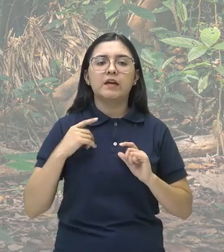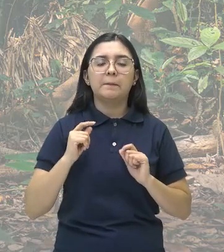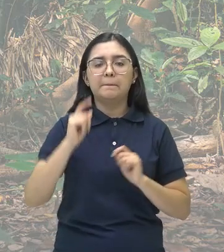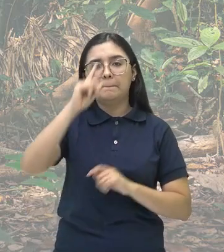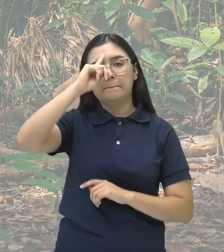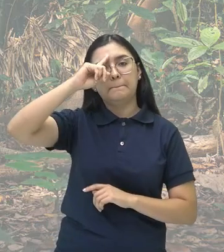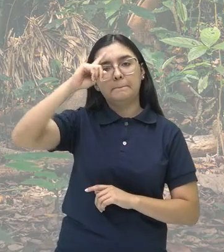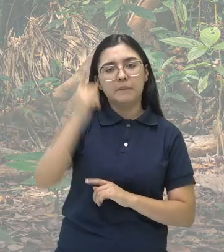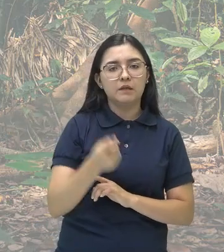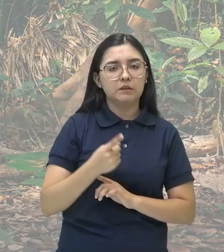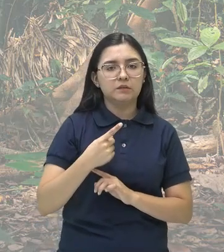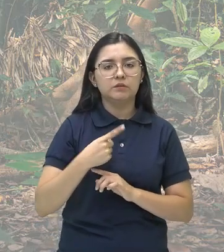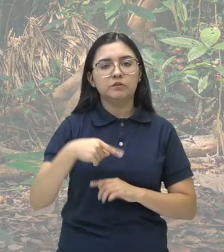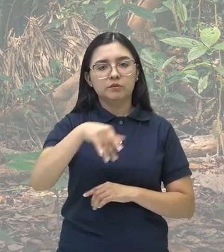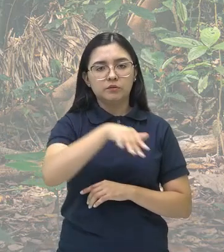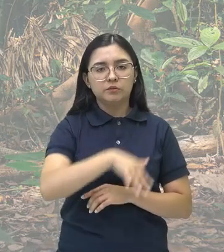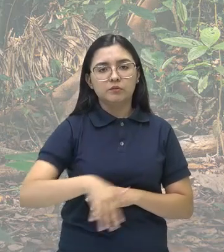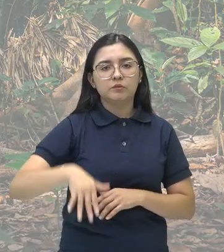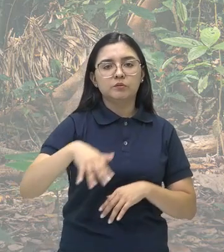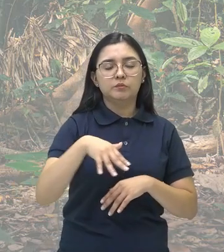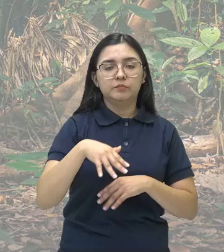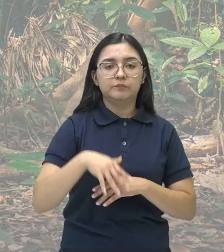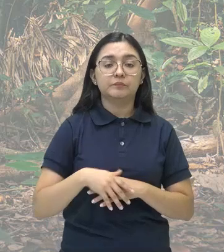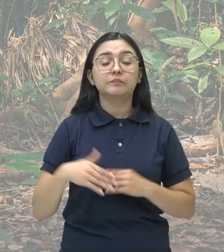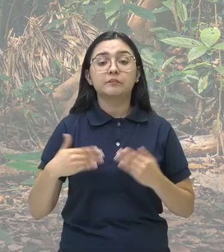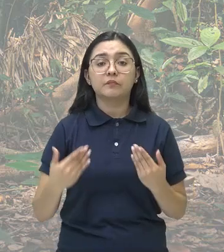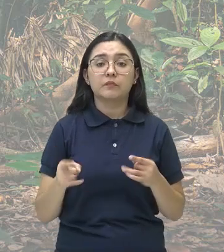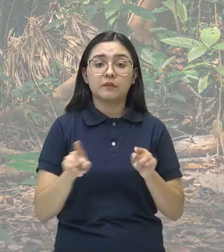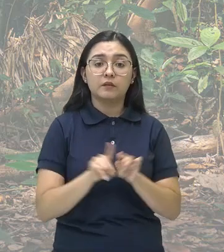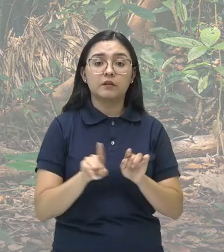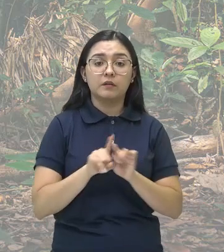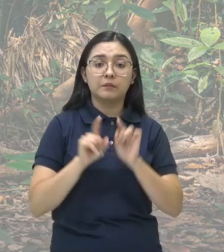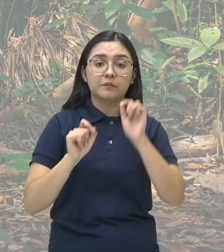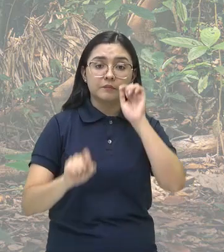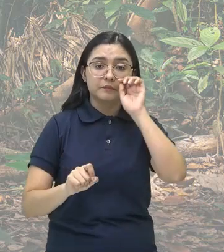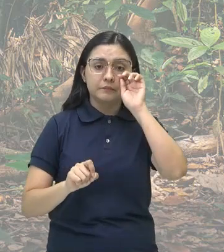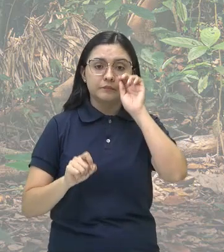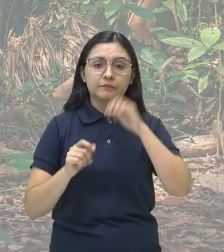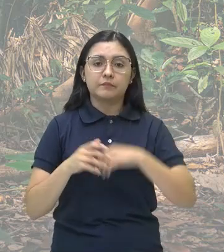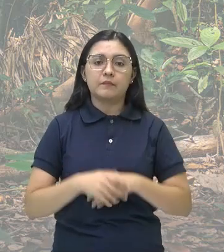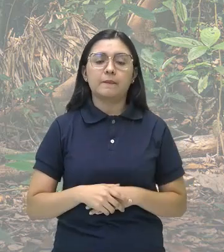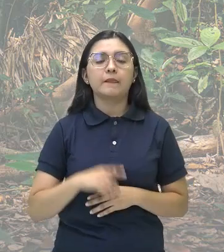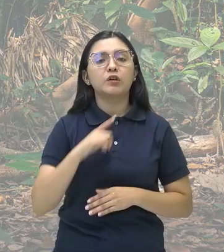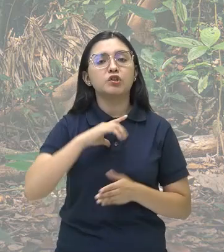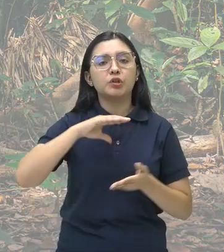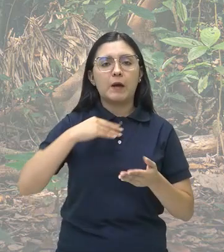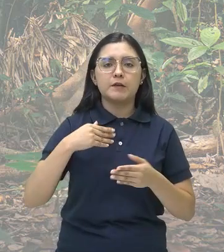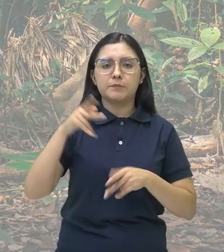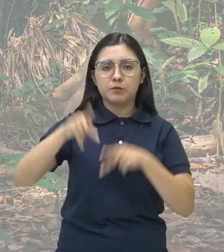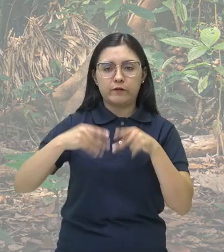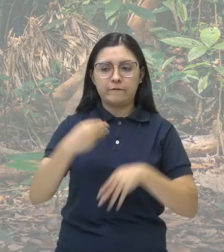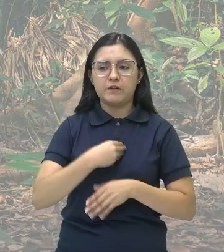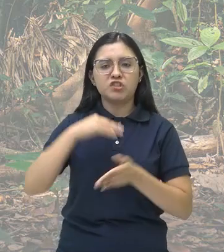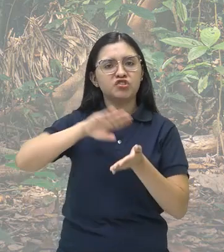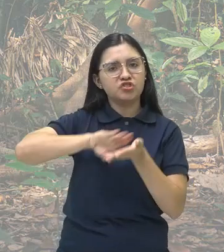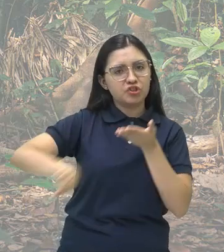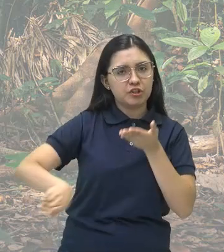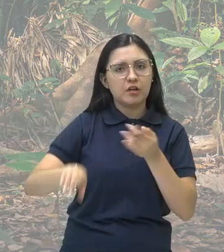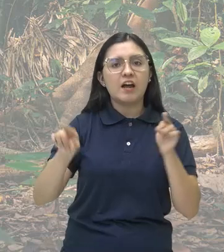terras todas aí, né? E aí não só tira quem já estava lá, mas muitas vezes